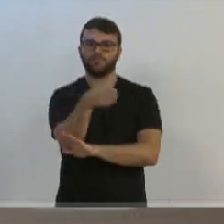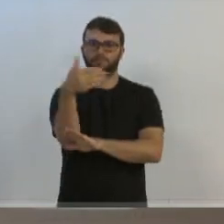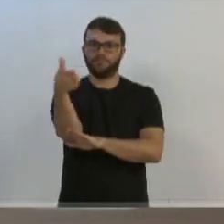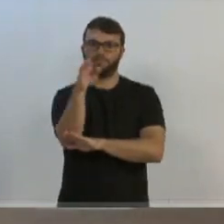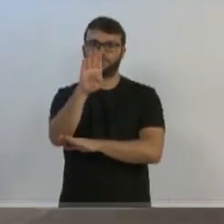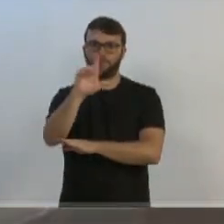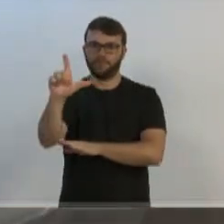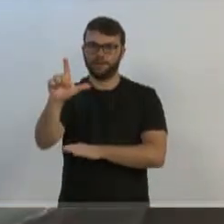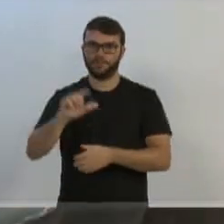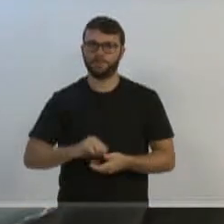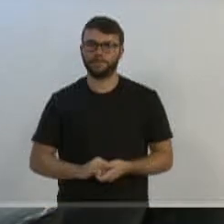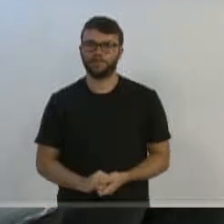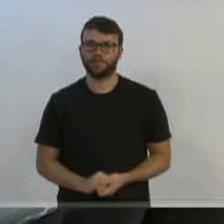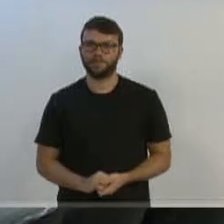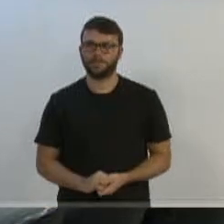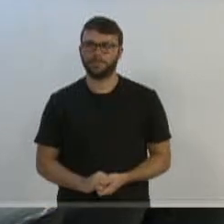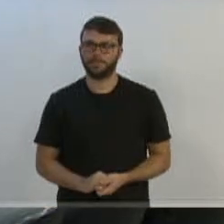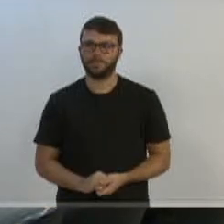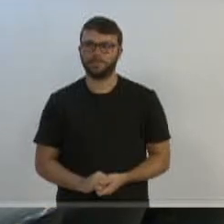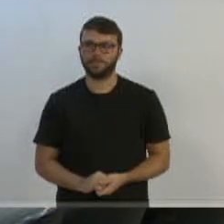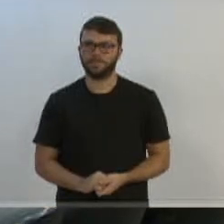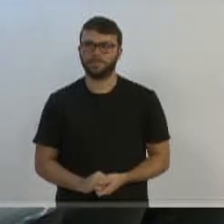Blumenau.